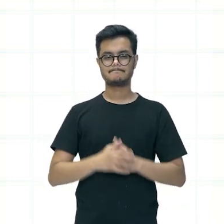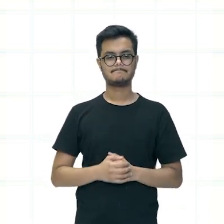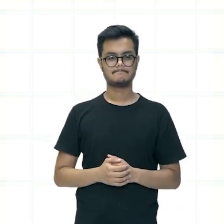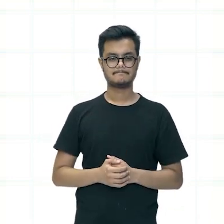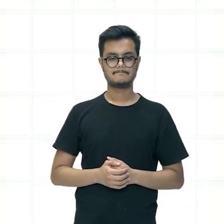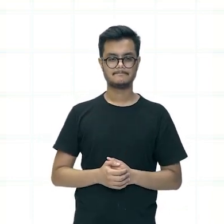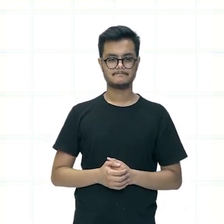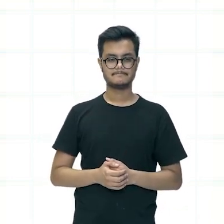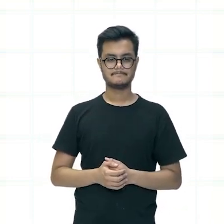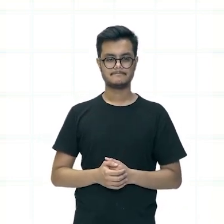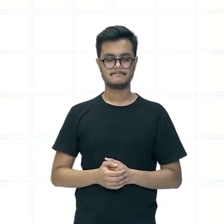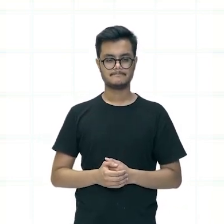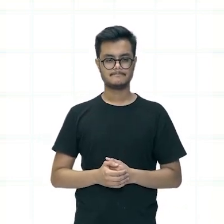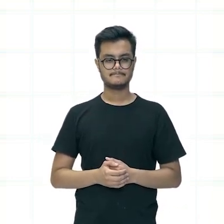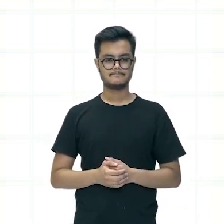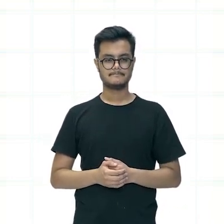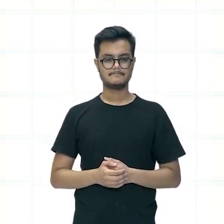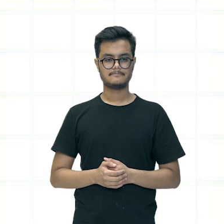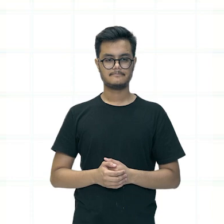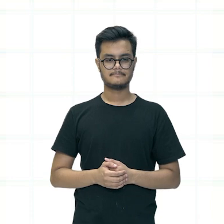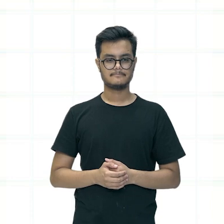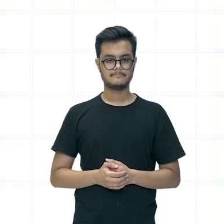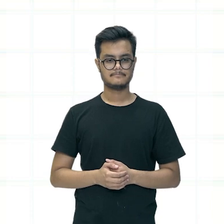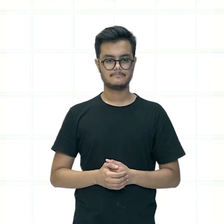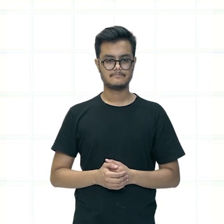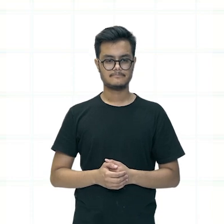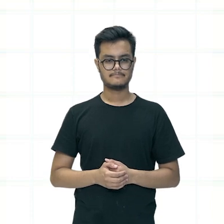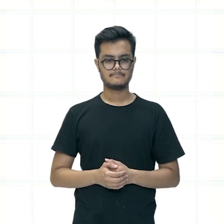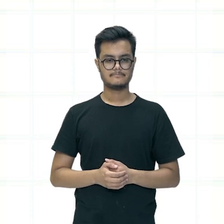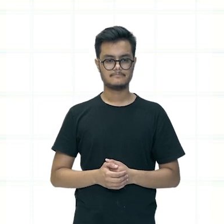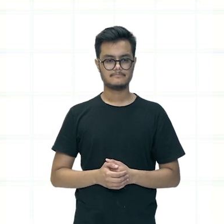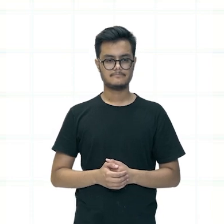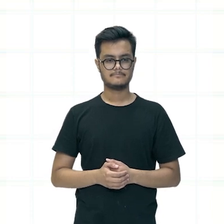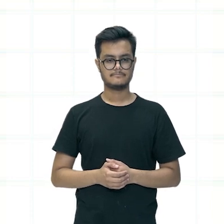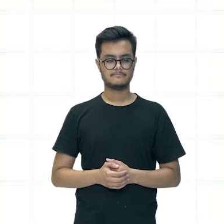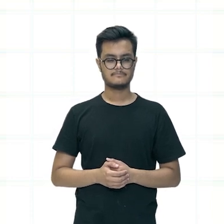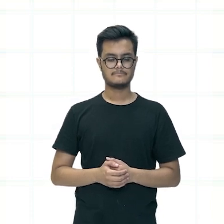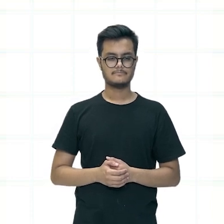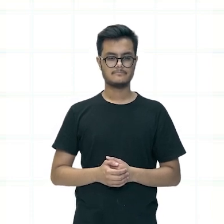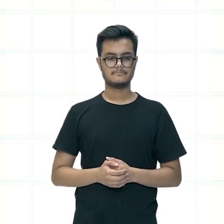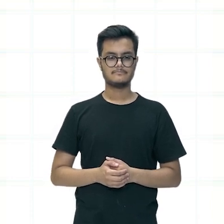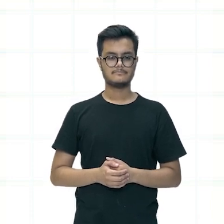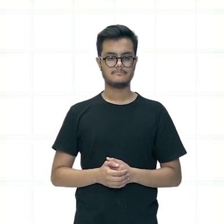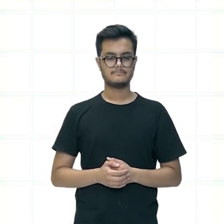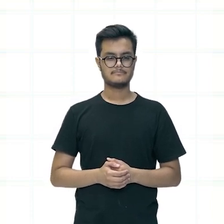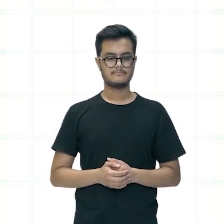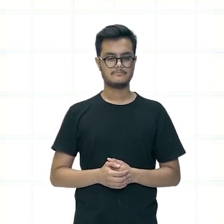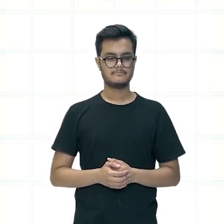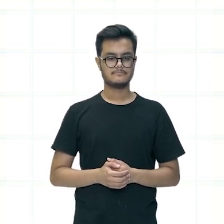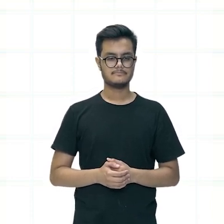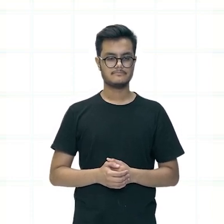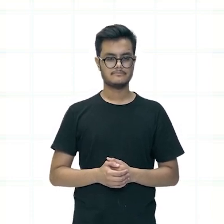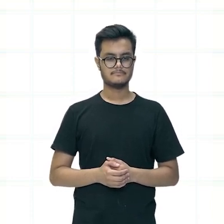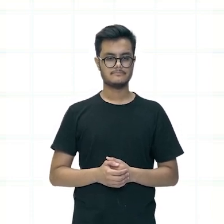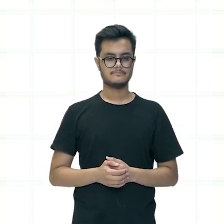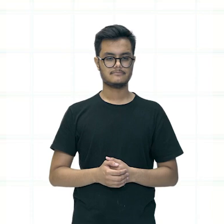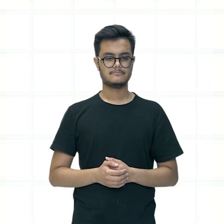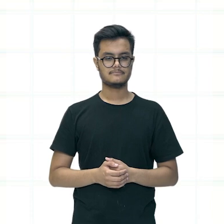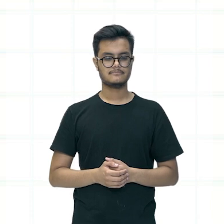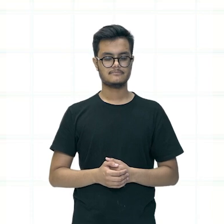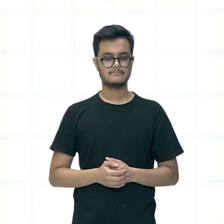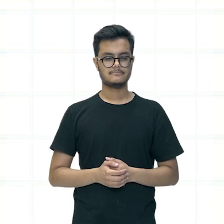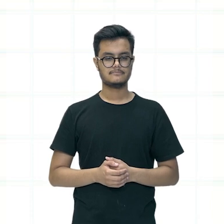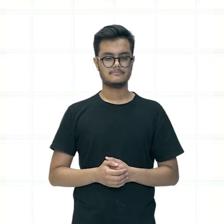Ah, o meu irmão chorou muito porque o time dele perdeu. Tipo de orações que a gente poderia usar com esses